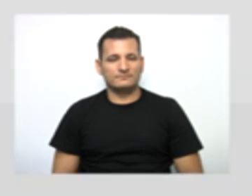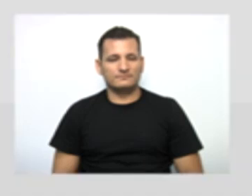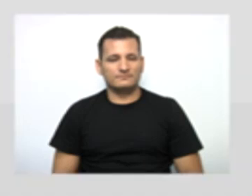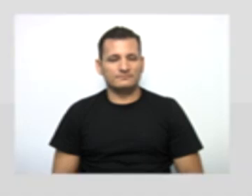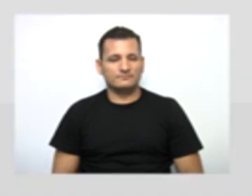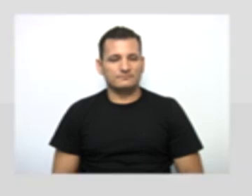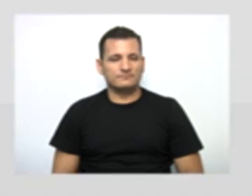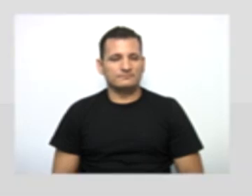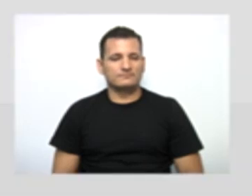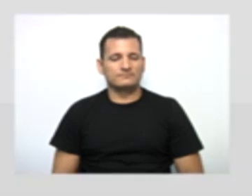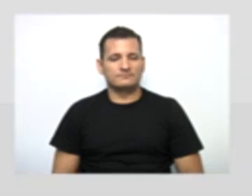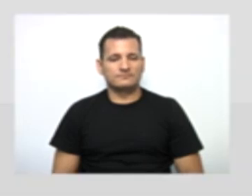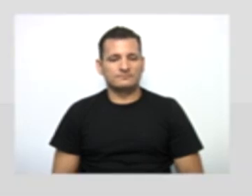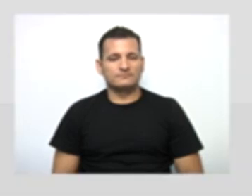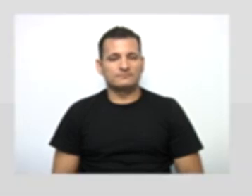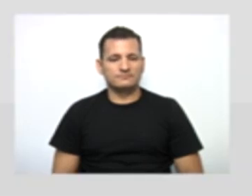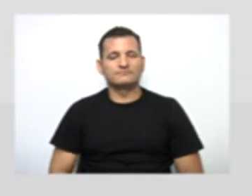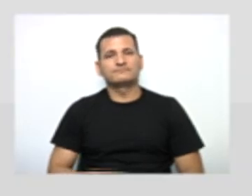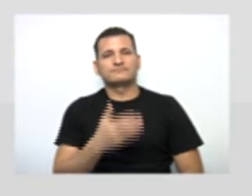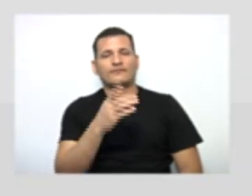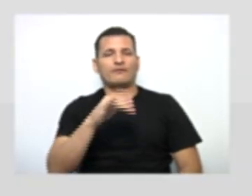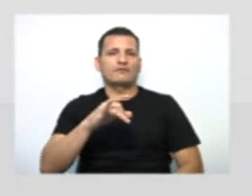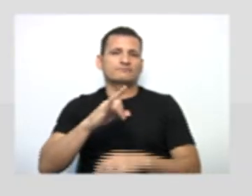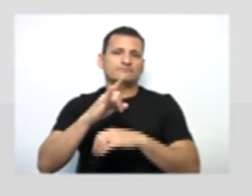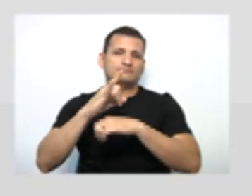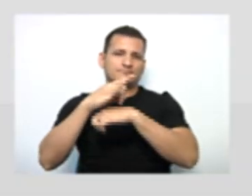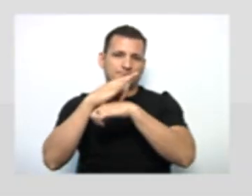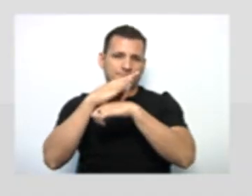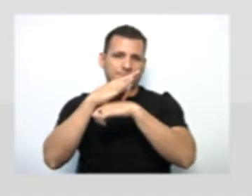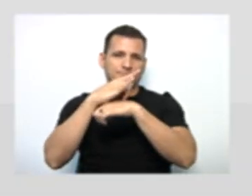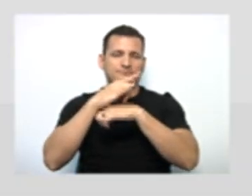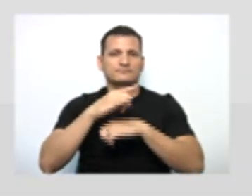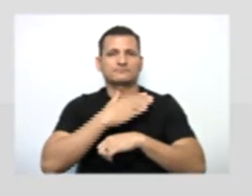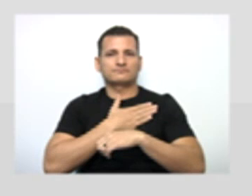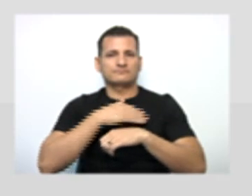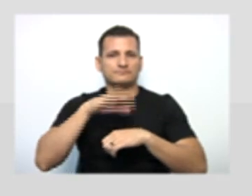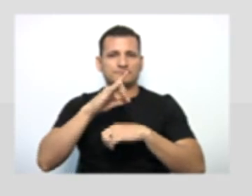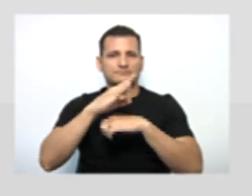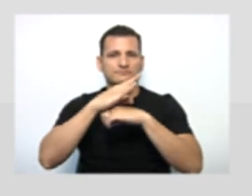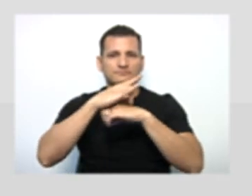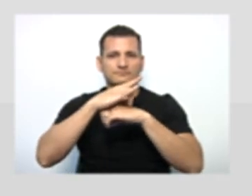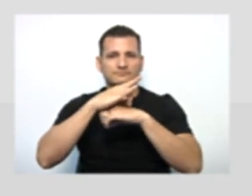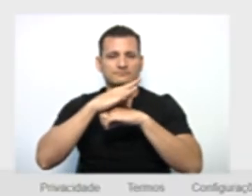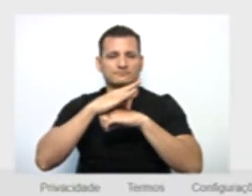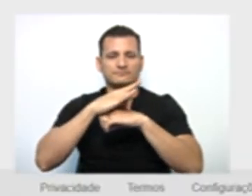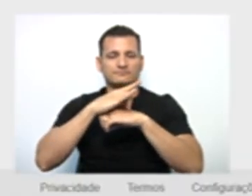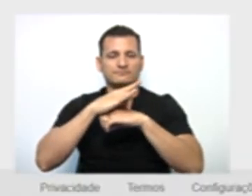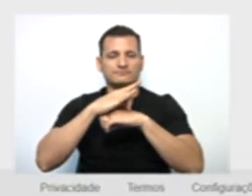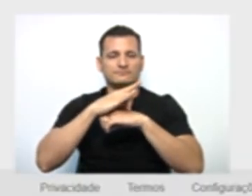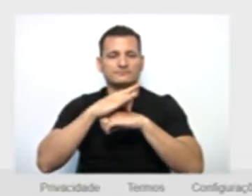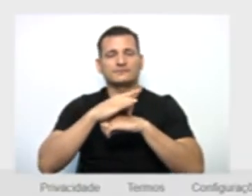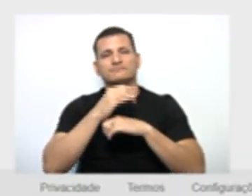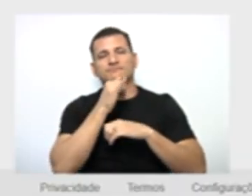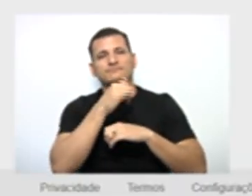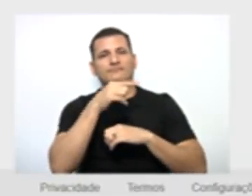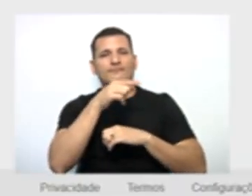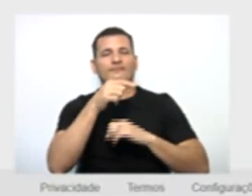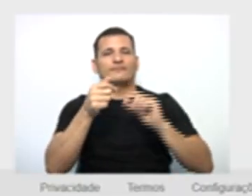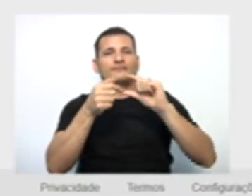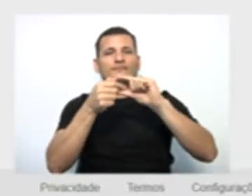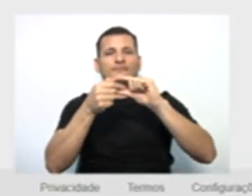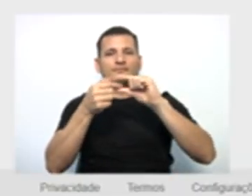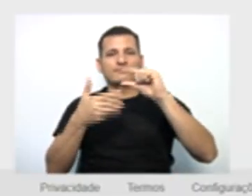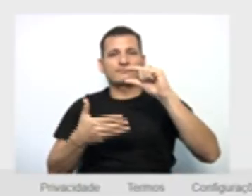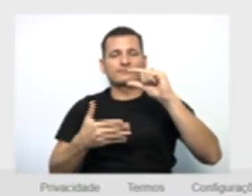Esse aqui é o meu navegador Mozilla, que eu gosto mais. Então, eu vou abrir, por exemplo, o nosso grandioso site